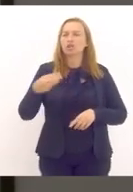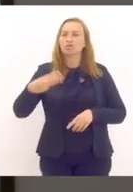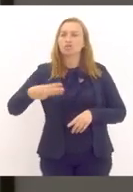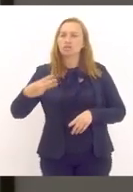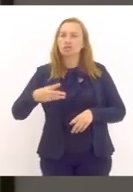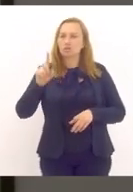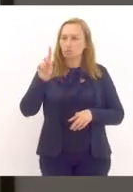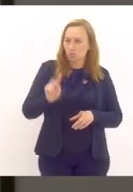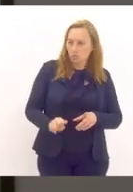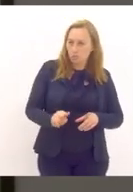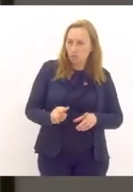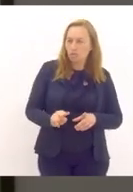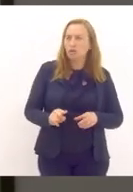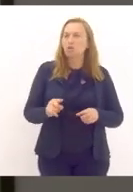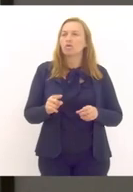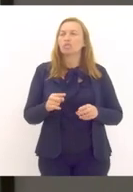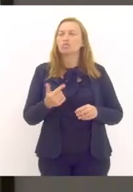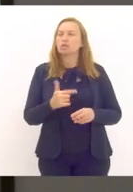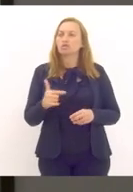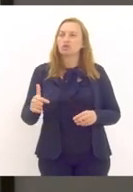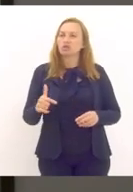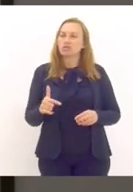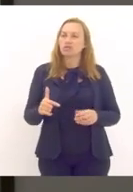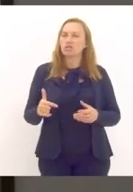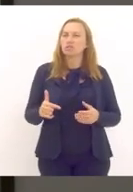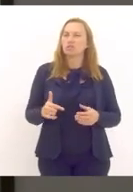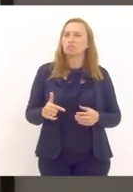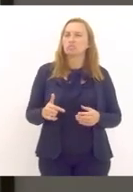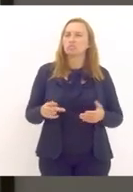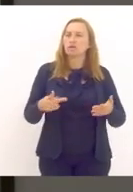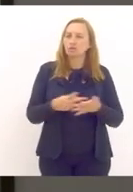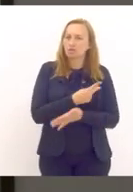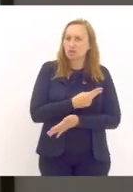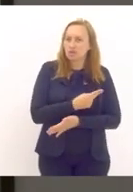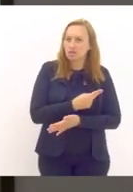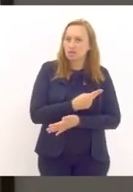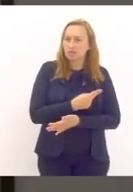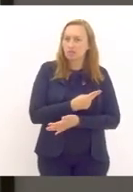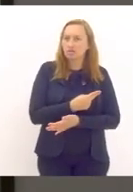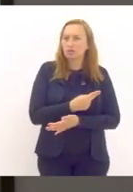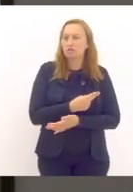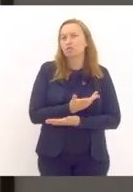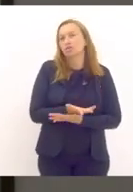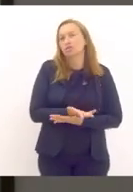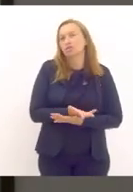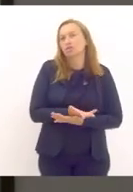arrecadação mais baixa, seja porque nós não tivemos aqueles fenômenos, seja porque